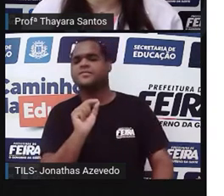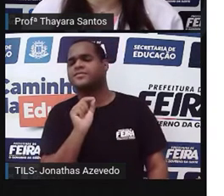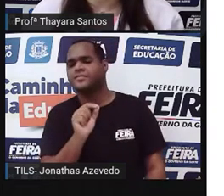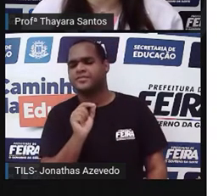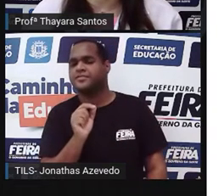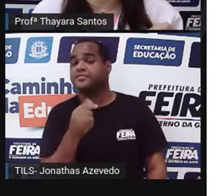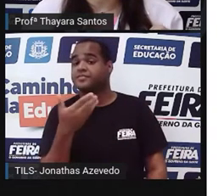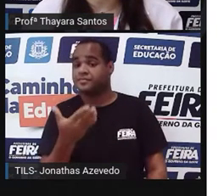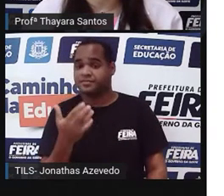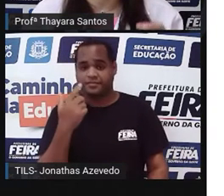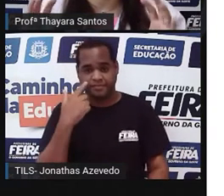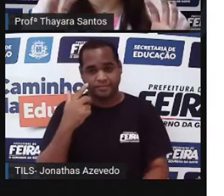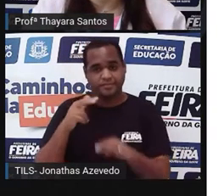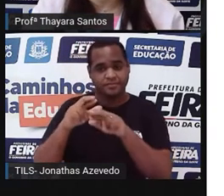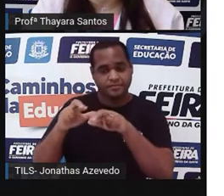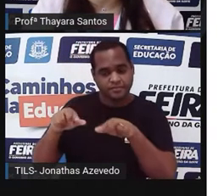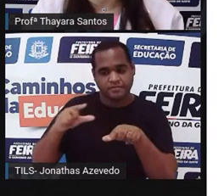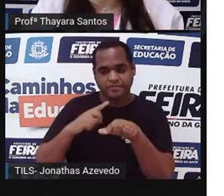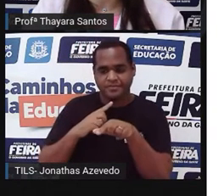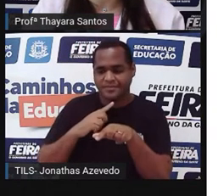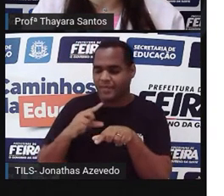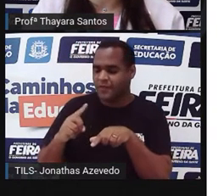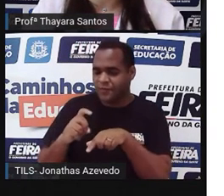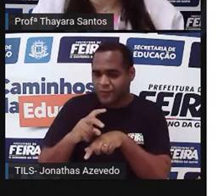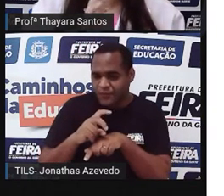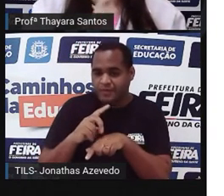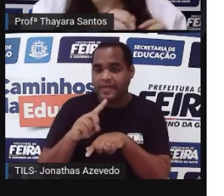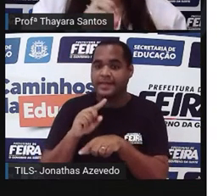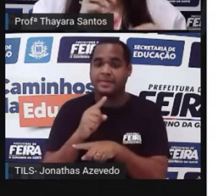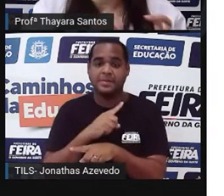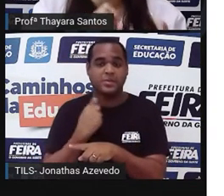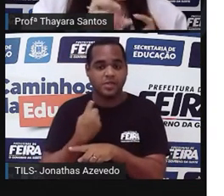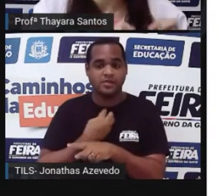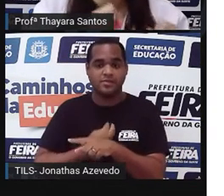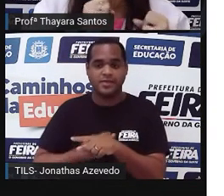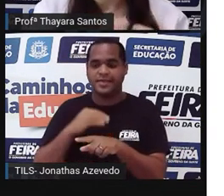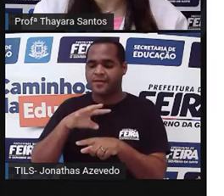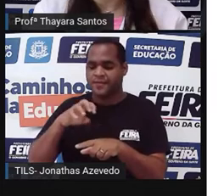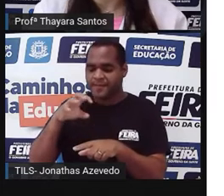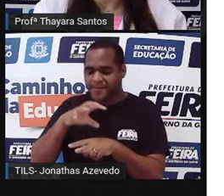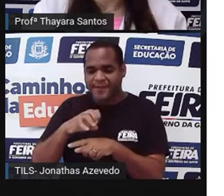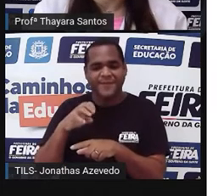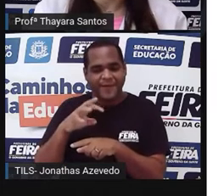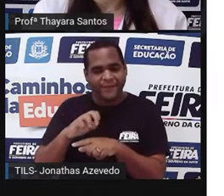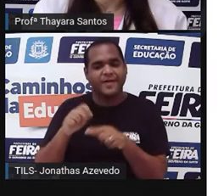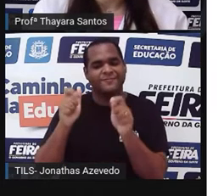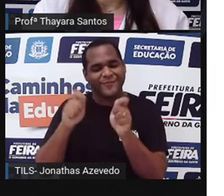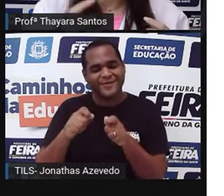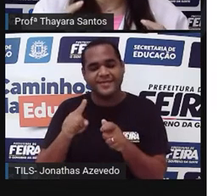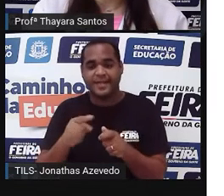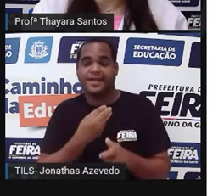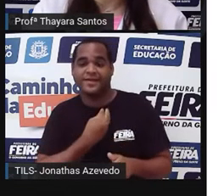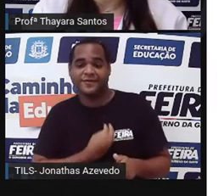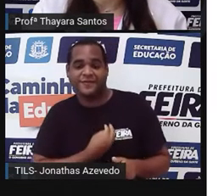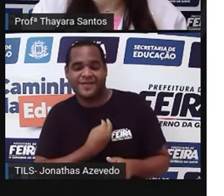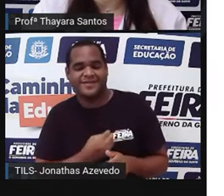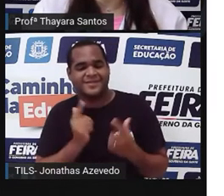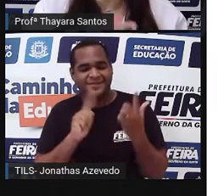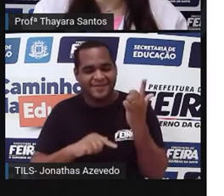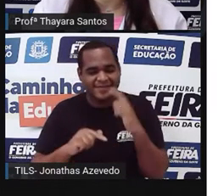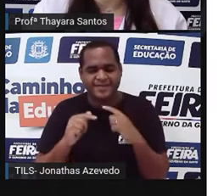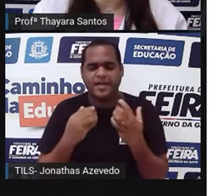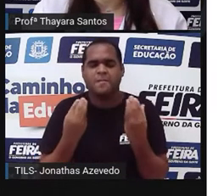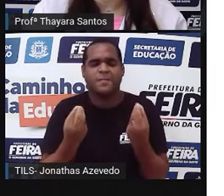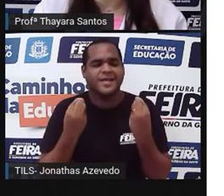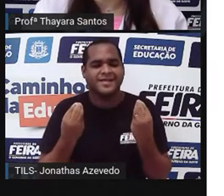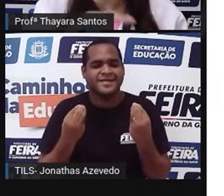Na verdade, o fungo e a bactéria vai lá naquele organismo que morreu e tira dele os nutrientes que existem ali. Para quê? Para colocar